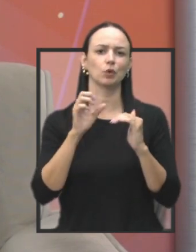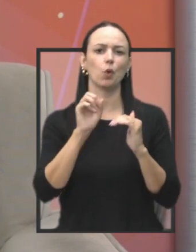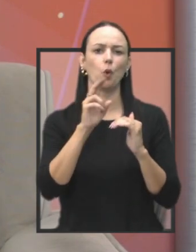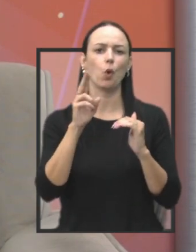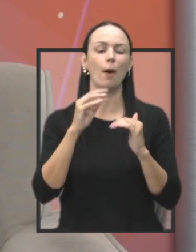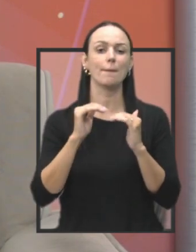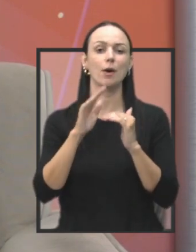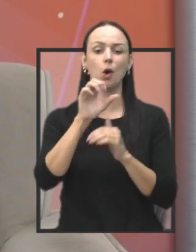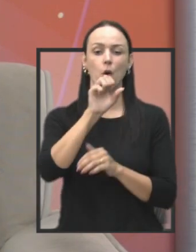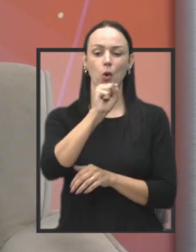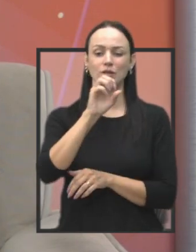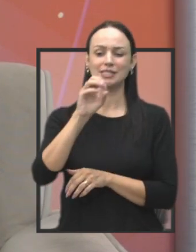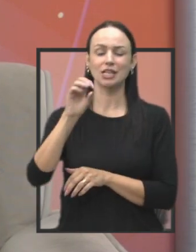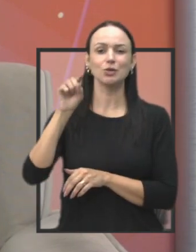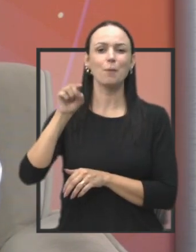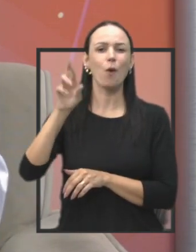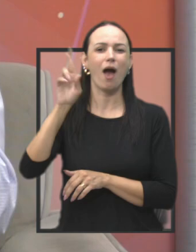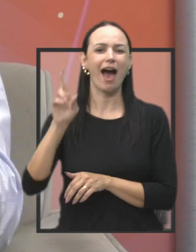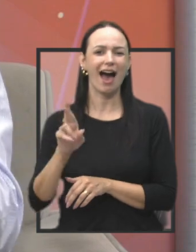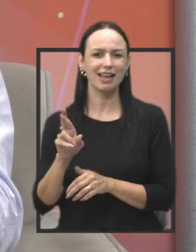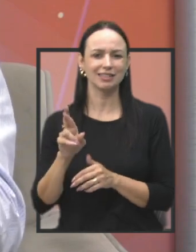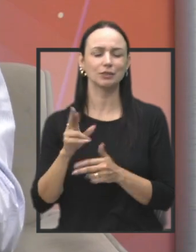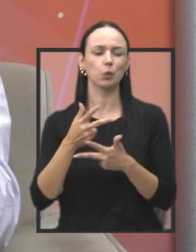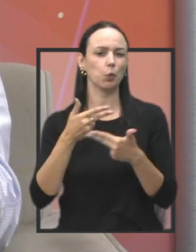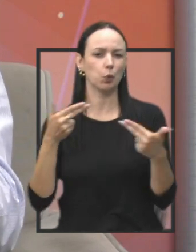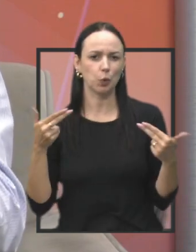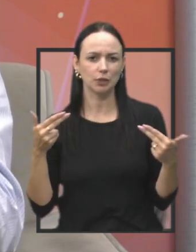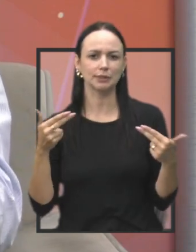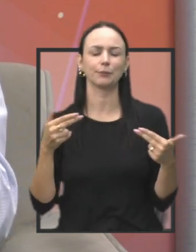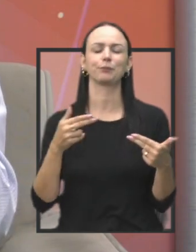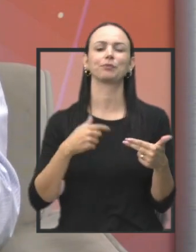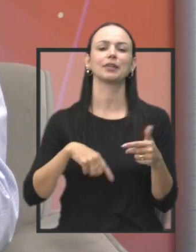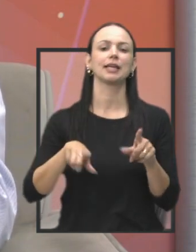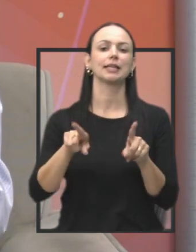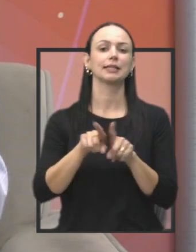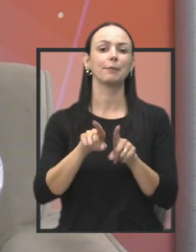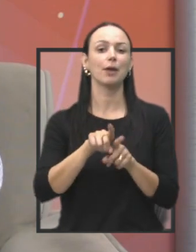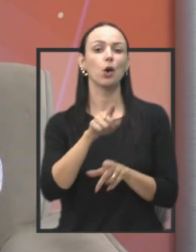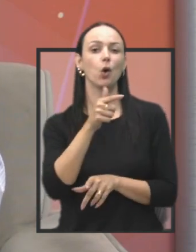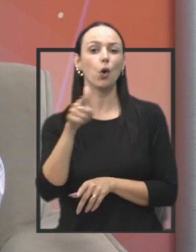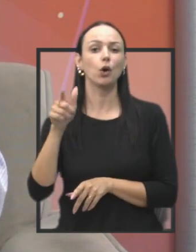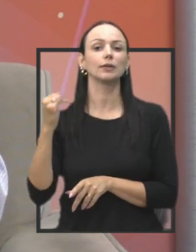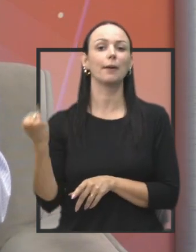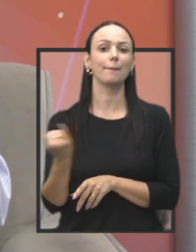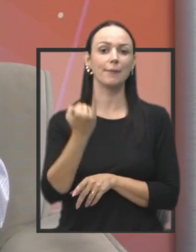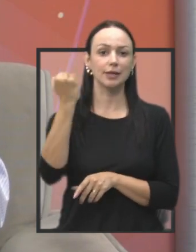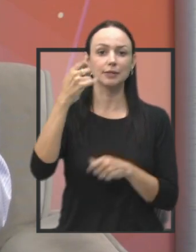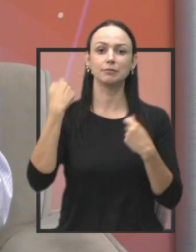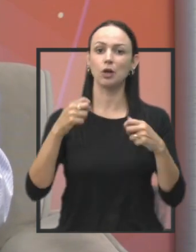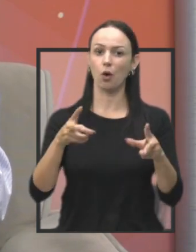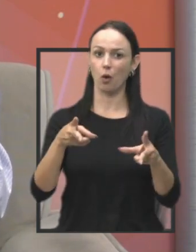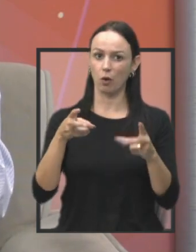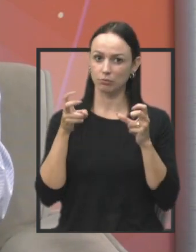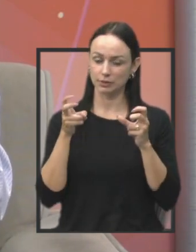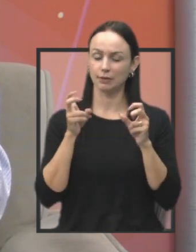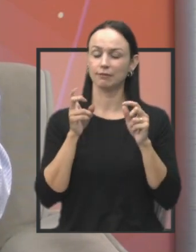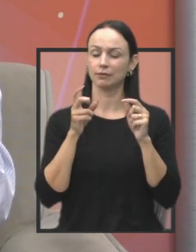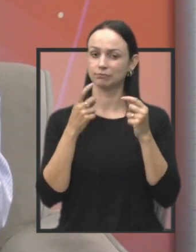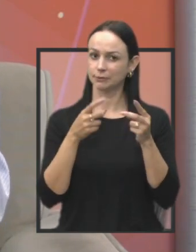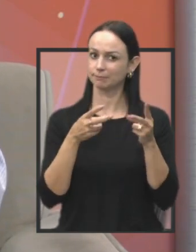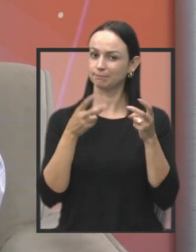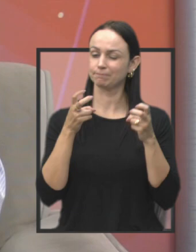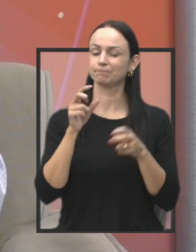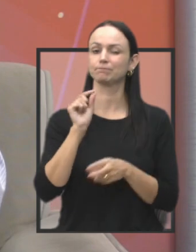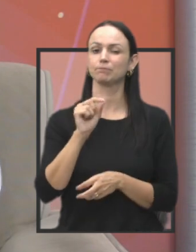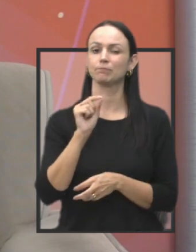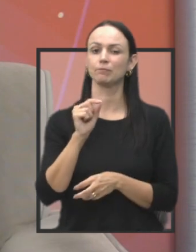total superior a R$ 800 mil. Uma outra condição importante que deve ser observado,